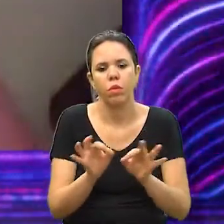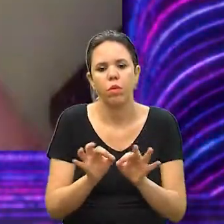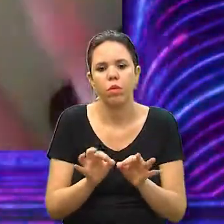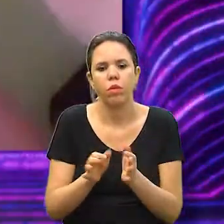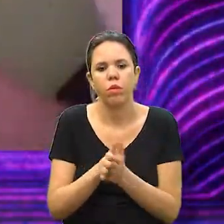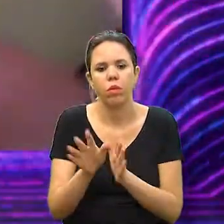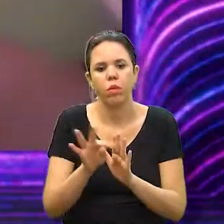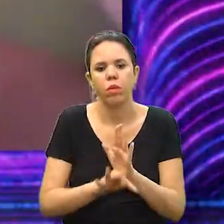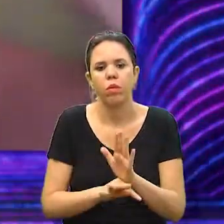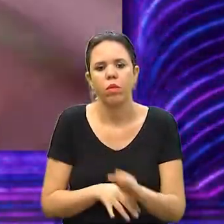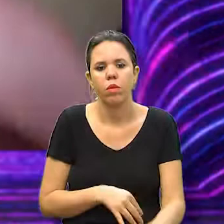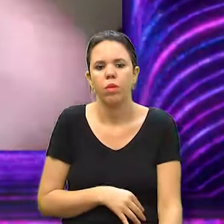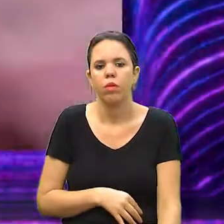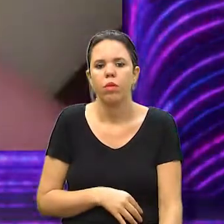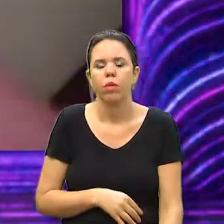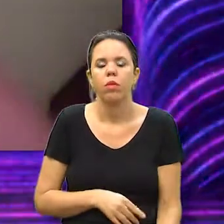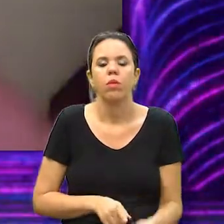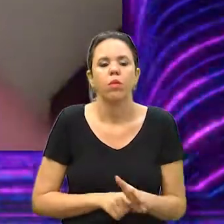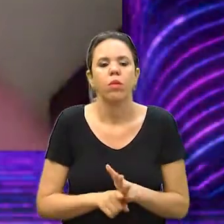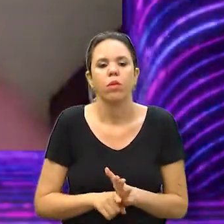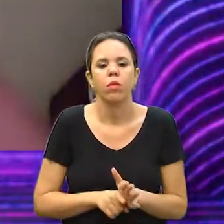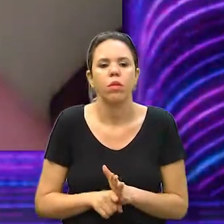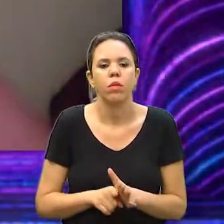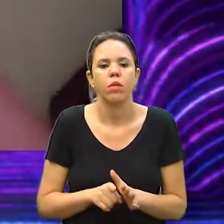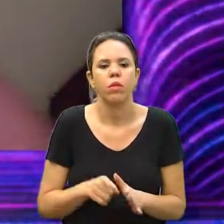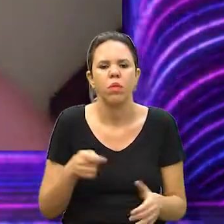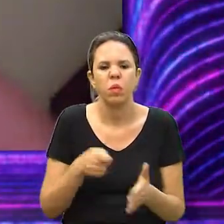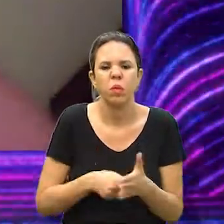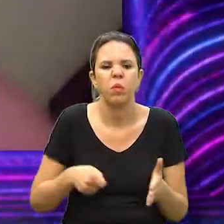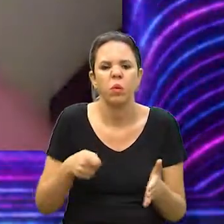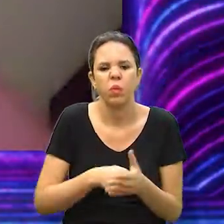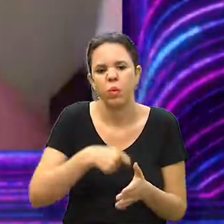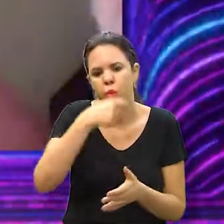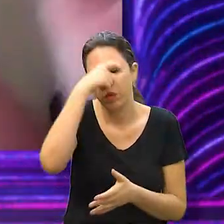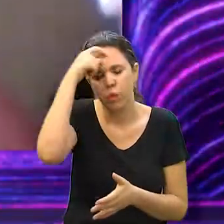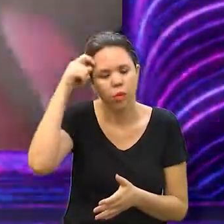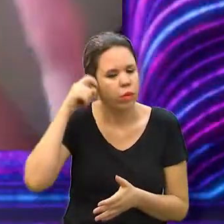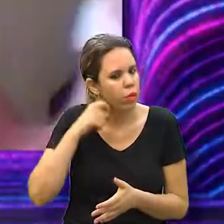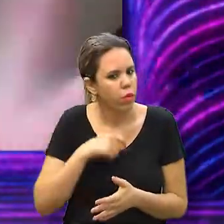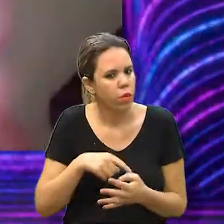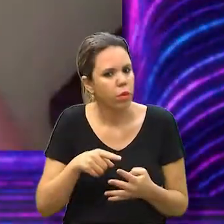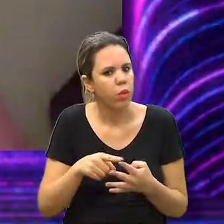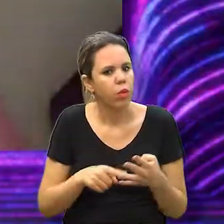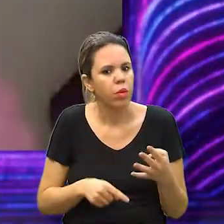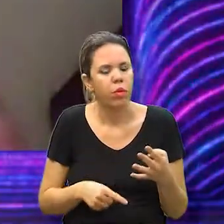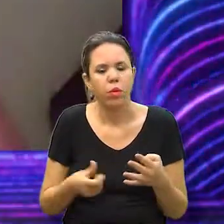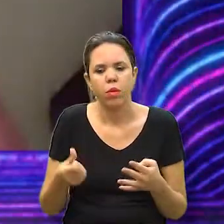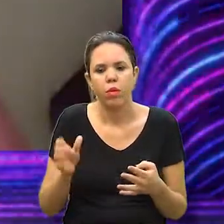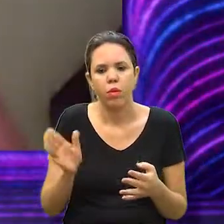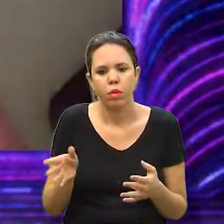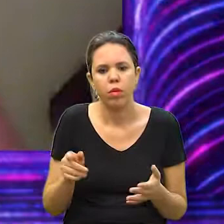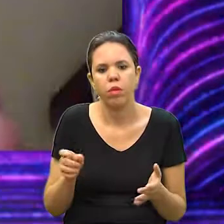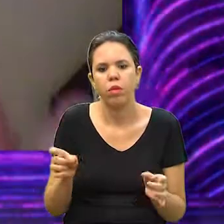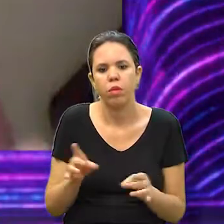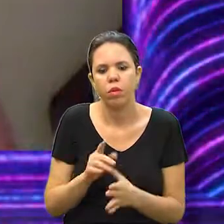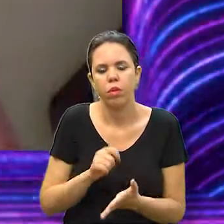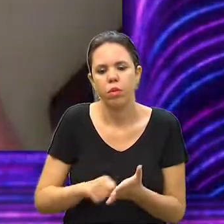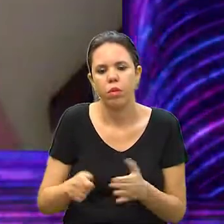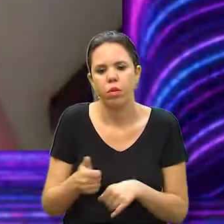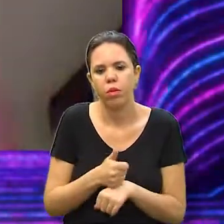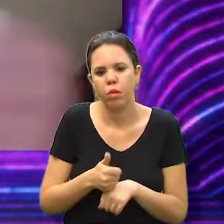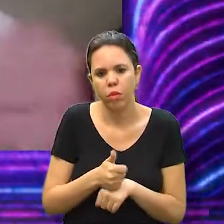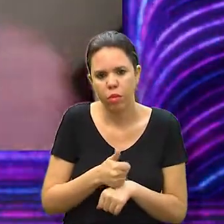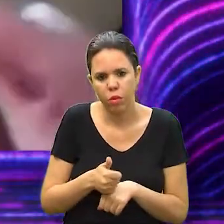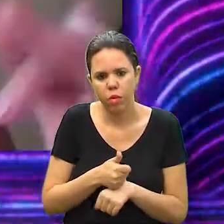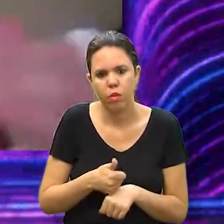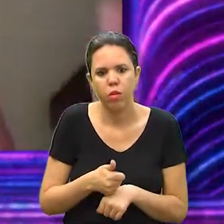dos textos para pesquisa, muito árduo, e eles estão, parece que com 4, 6 já escritores lá, que já